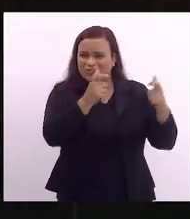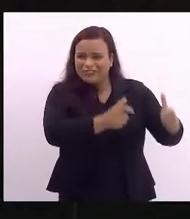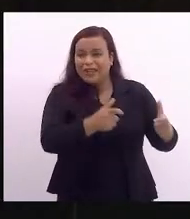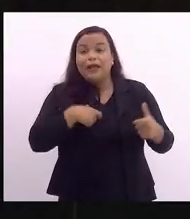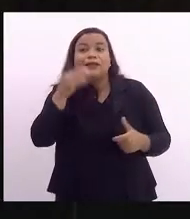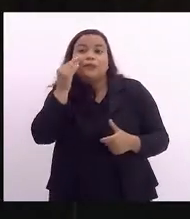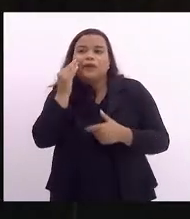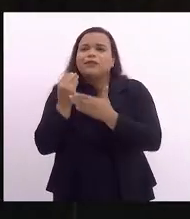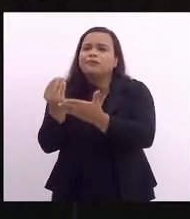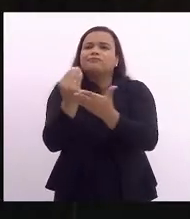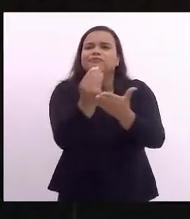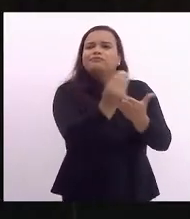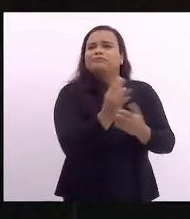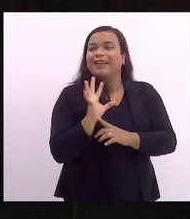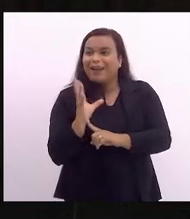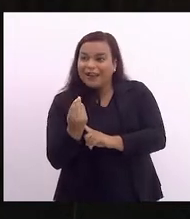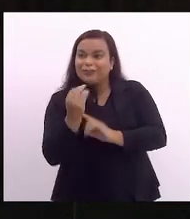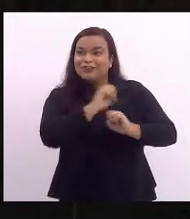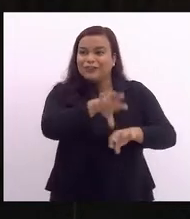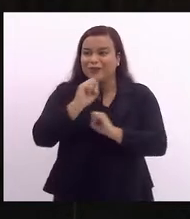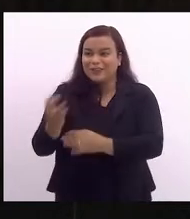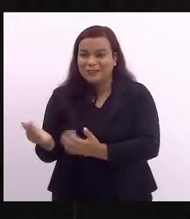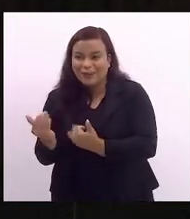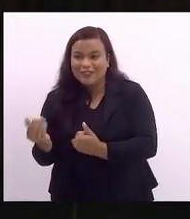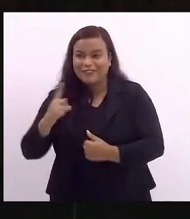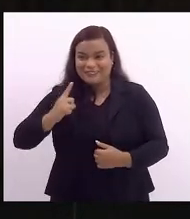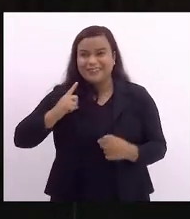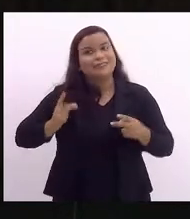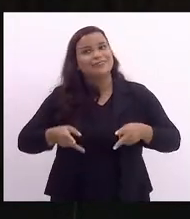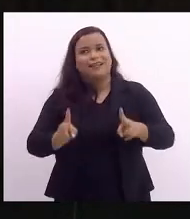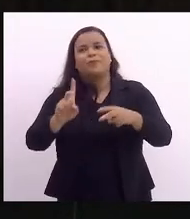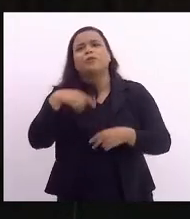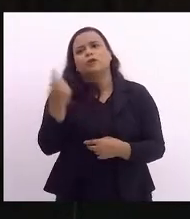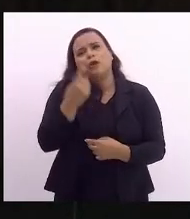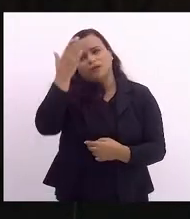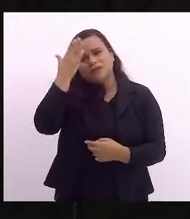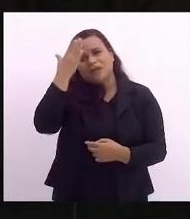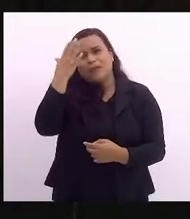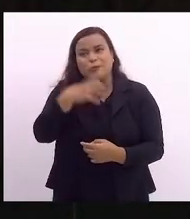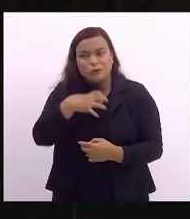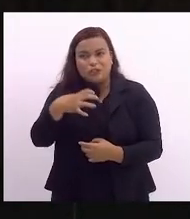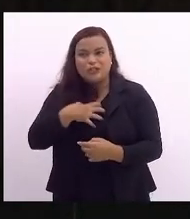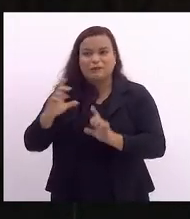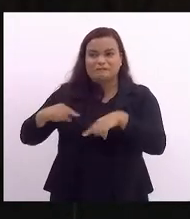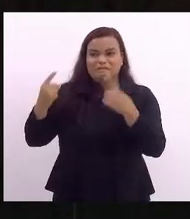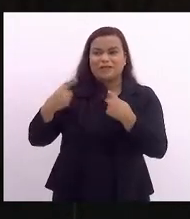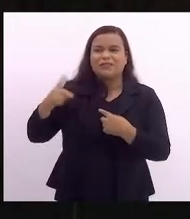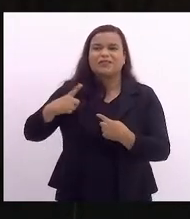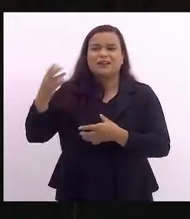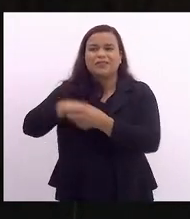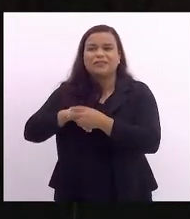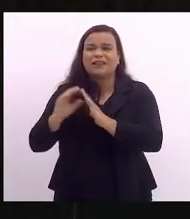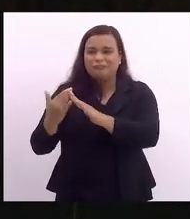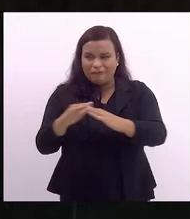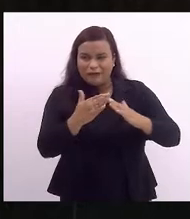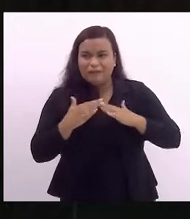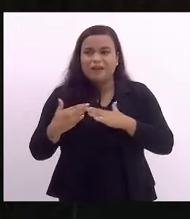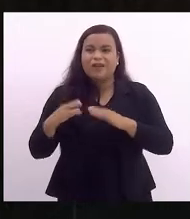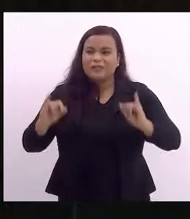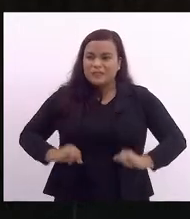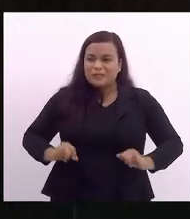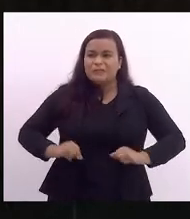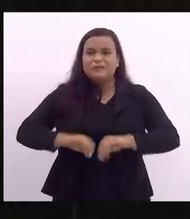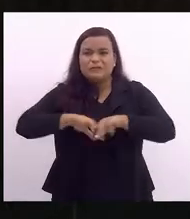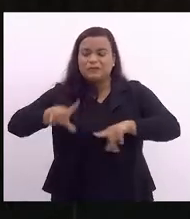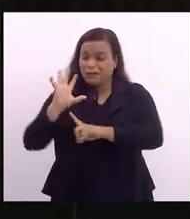educação para a nossa juventude, né? A gente sabe a forma como que a gente é tratado dentro da favela, e a arte,